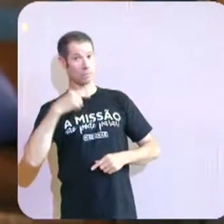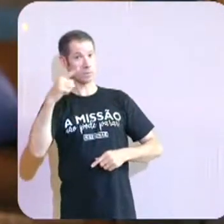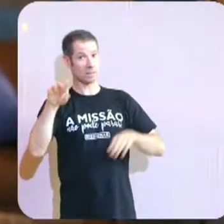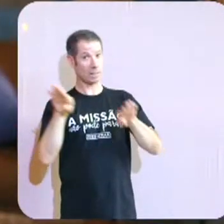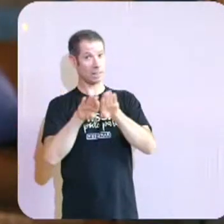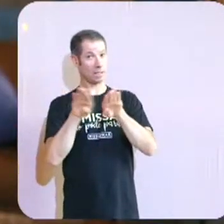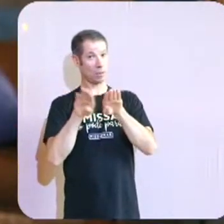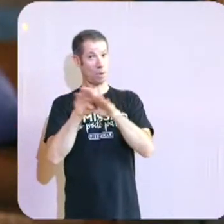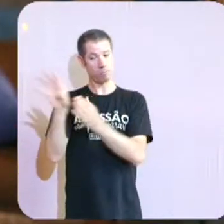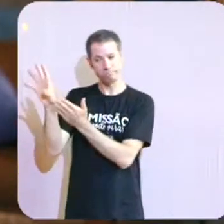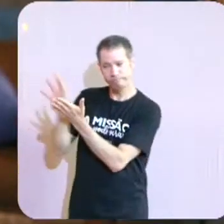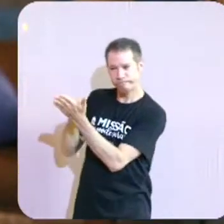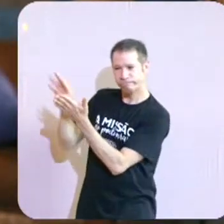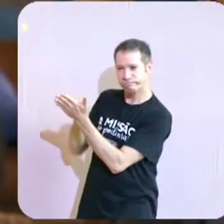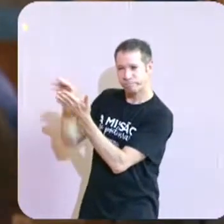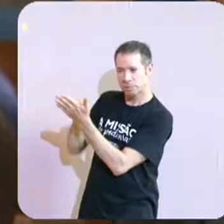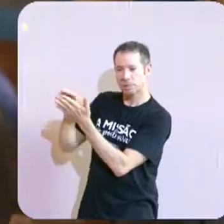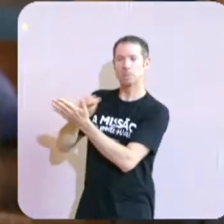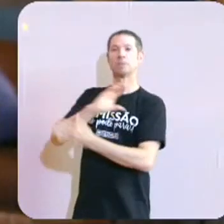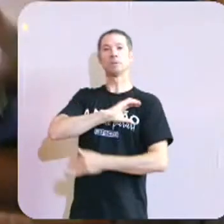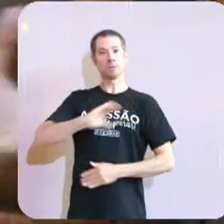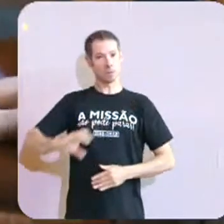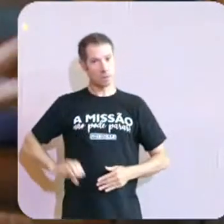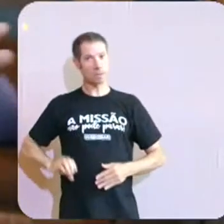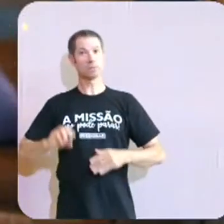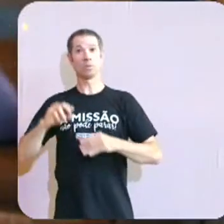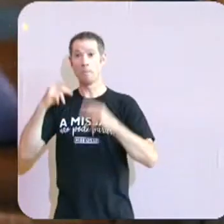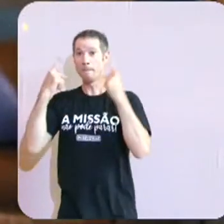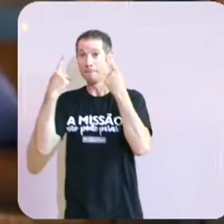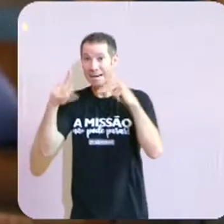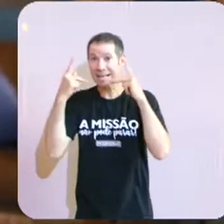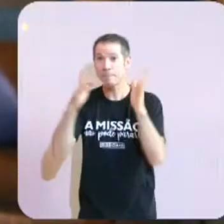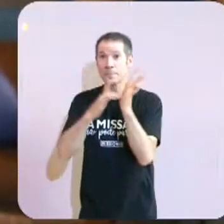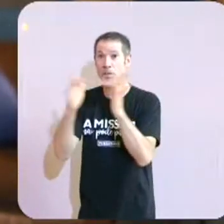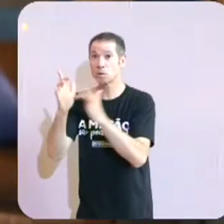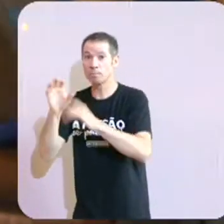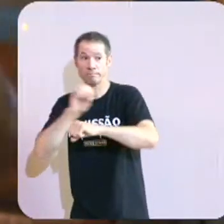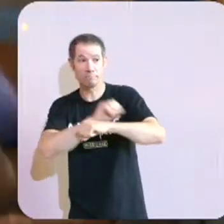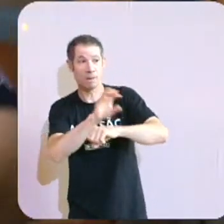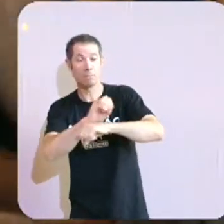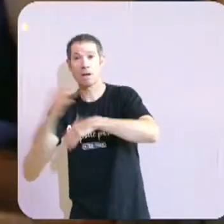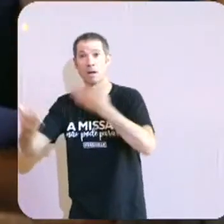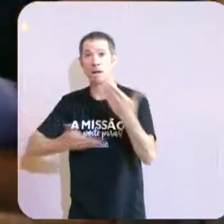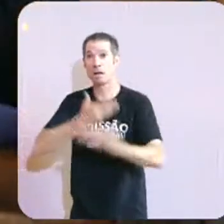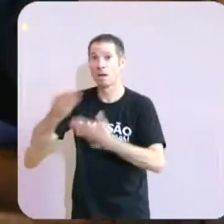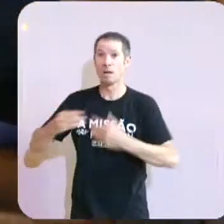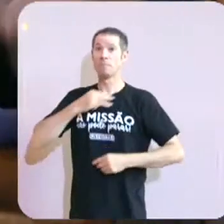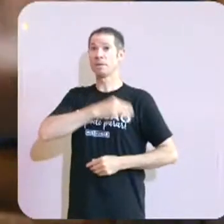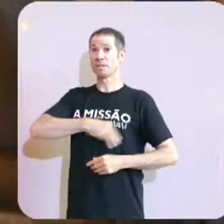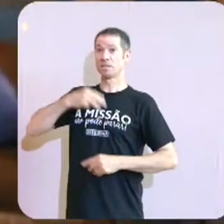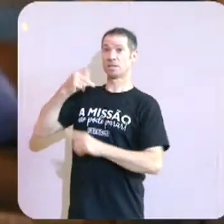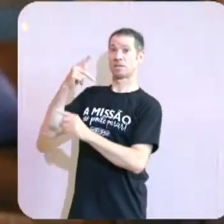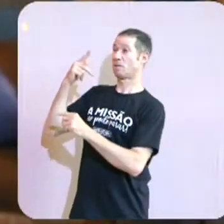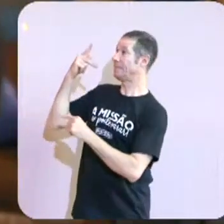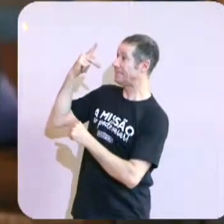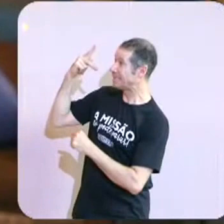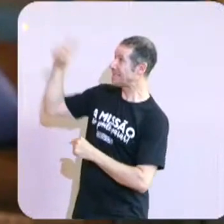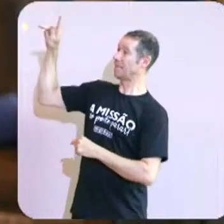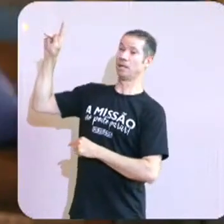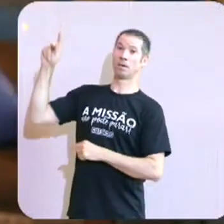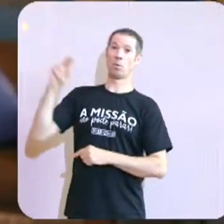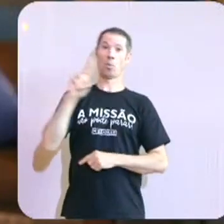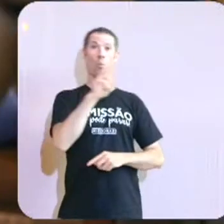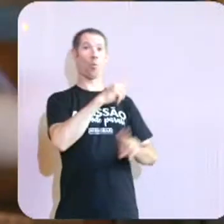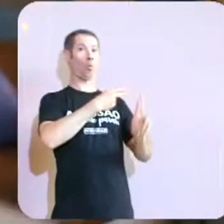a Cristo. A gente tem que falar com a boca, falar de Jesus, compartilhar da mensagem, porque a missão é de Deus, mas Ele usa